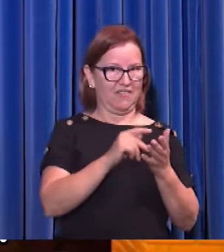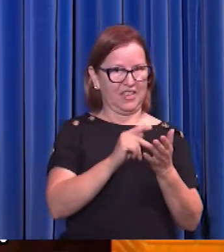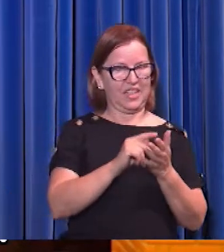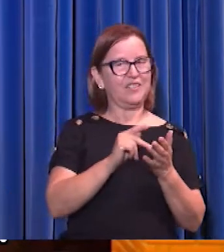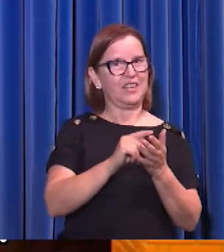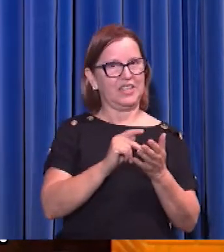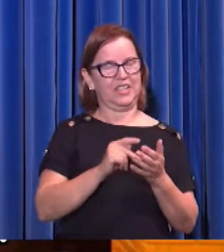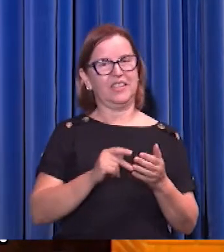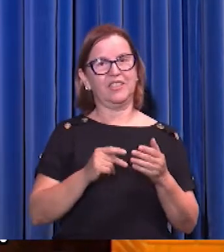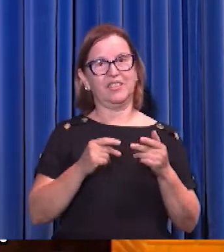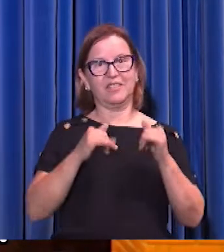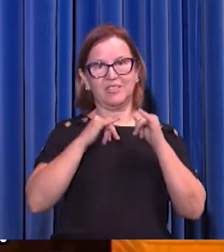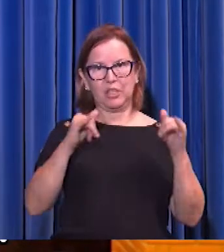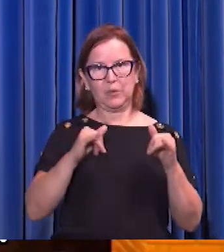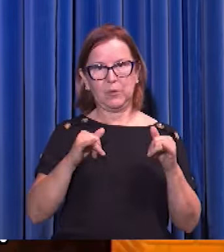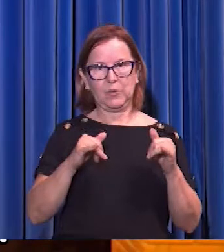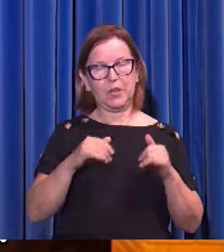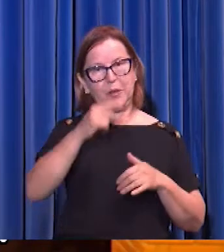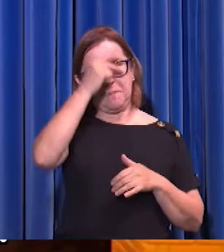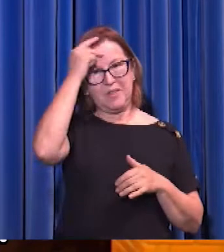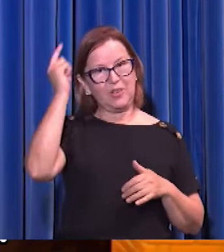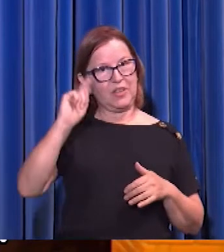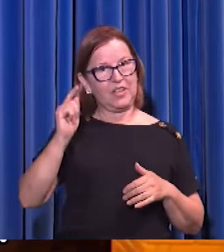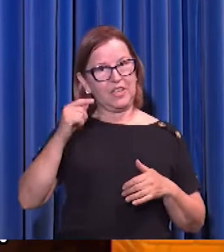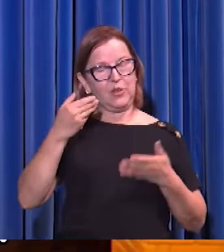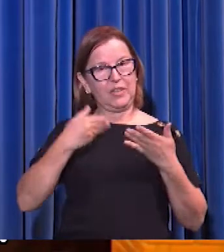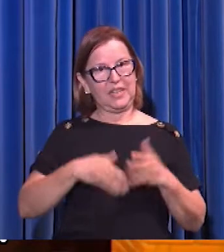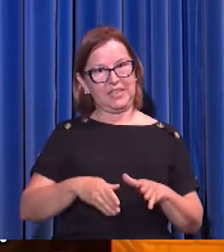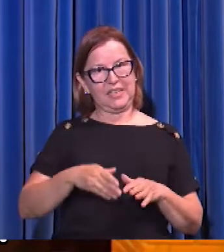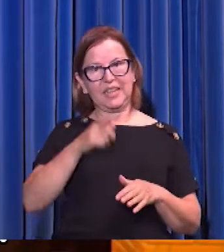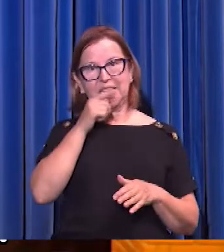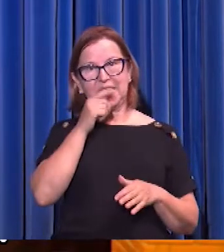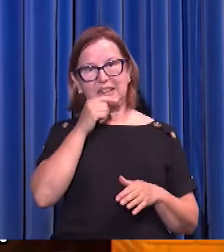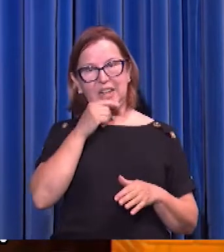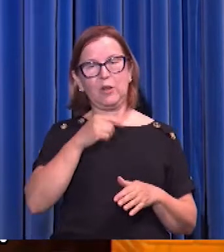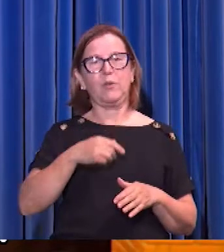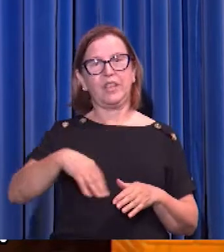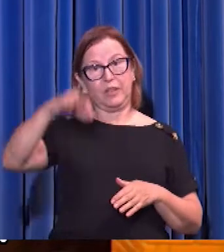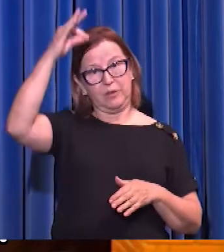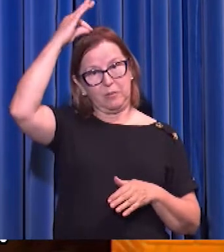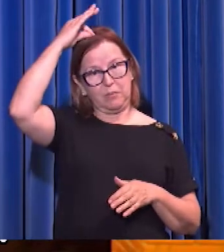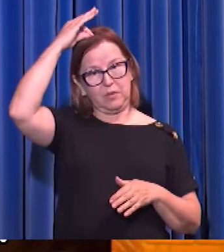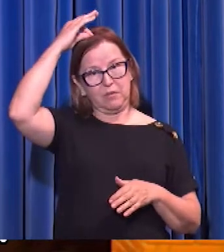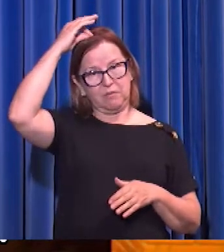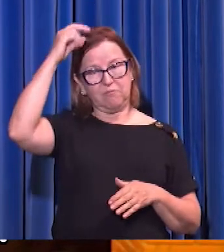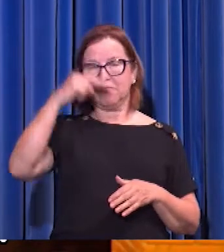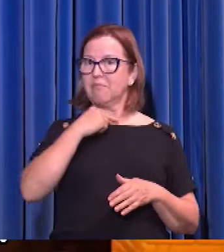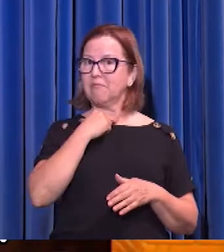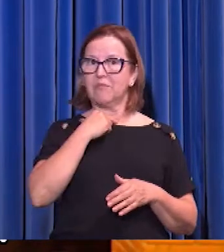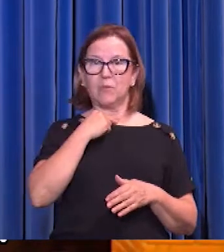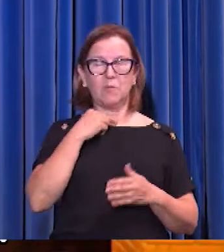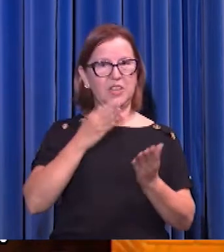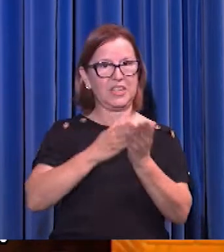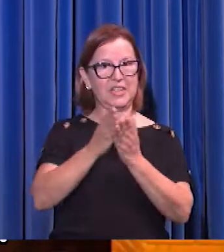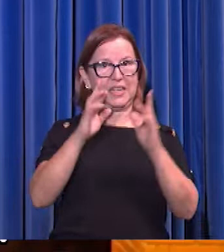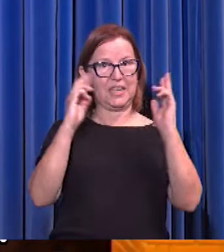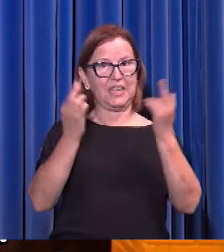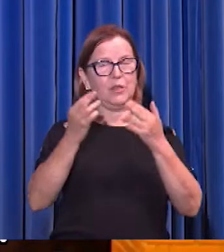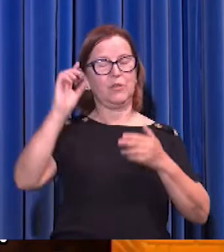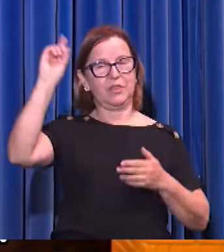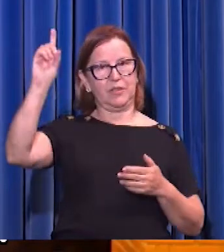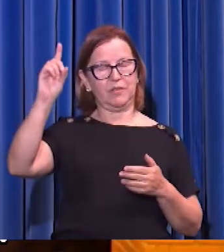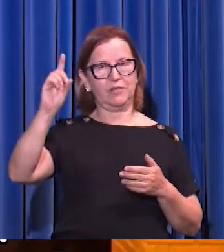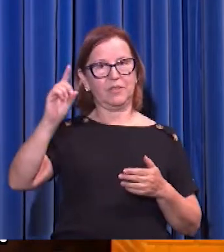não nascer da água e do Espírito não pode entrar no reino de Deus. O que é nascido